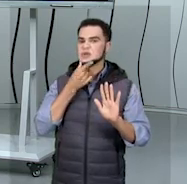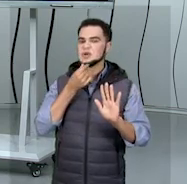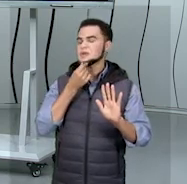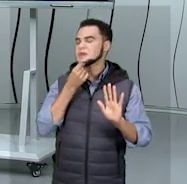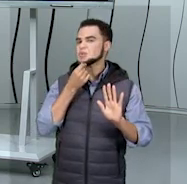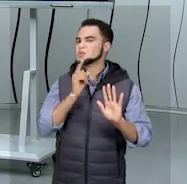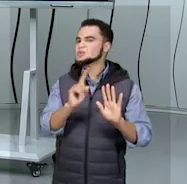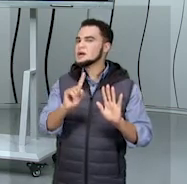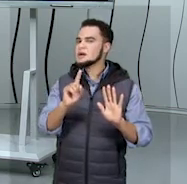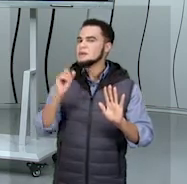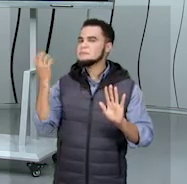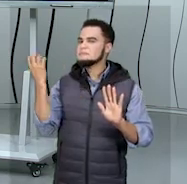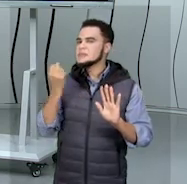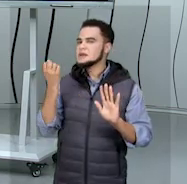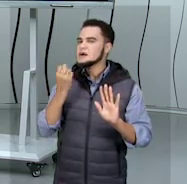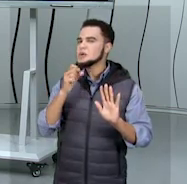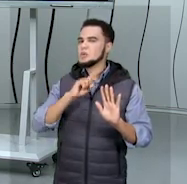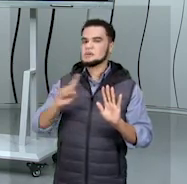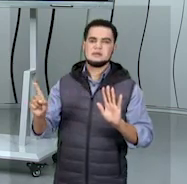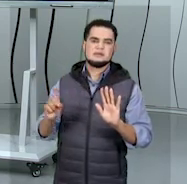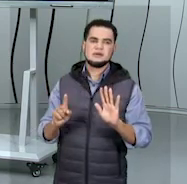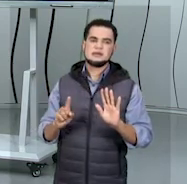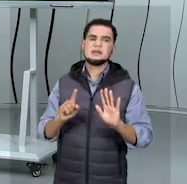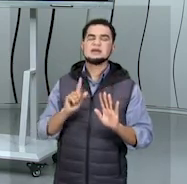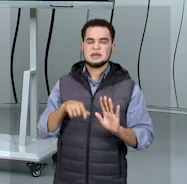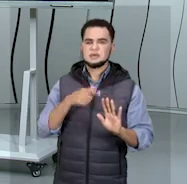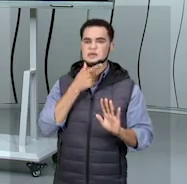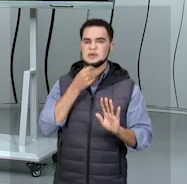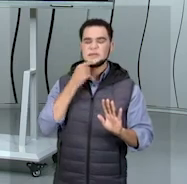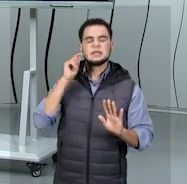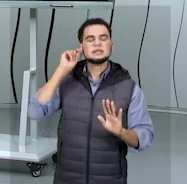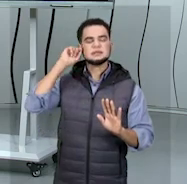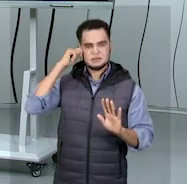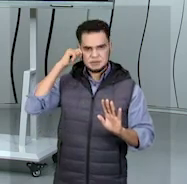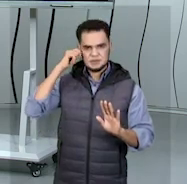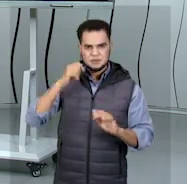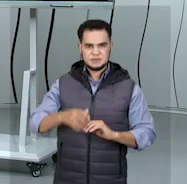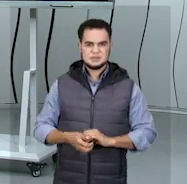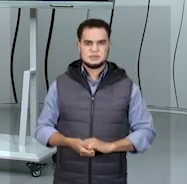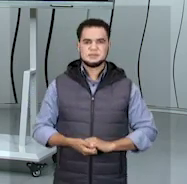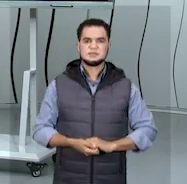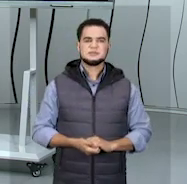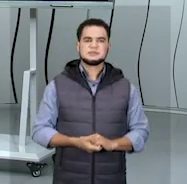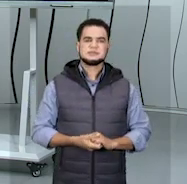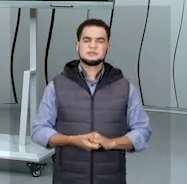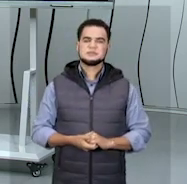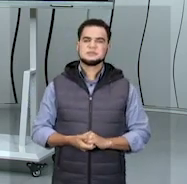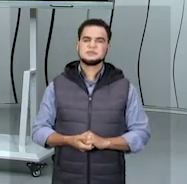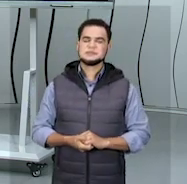não era um homem branco, Machado de Assis era um homem negro, tá bom? Bom, vamos lá.